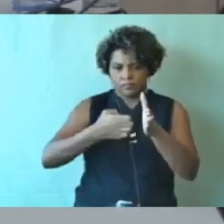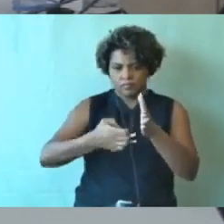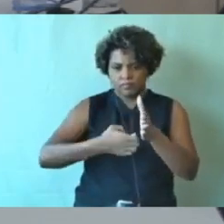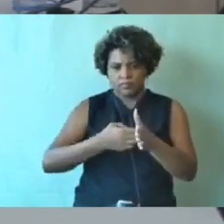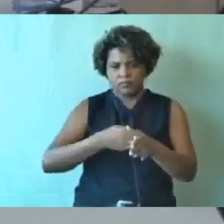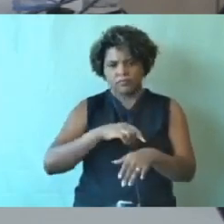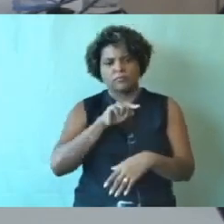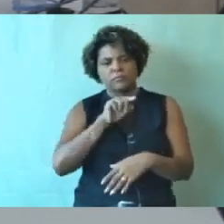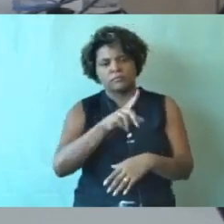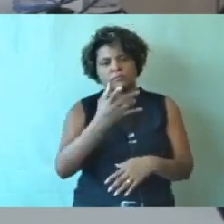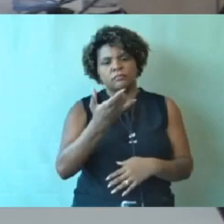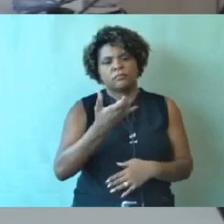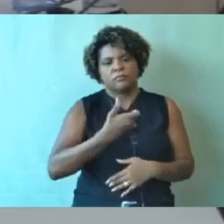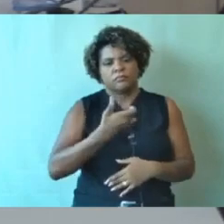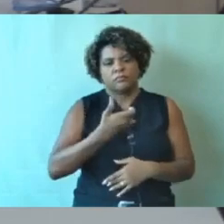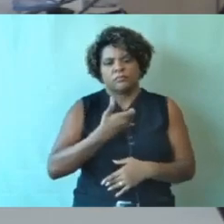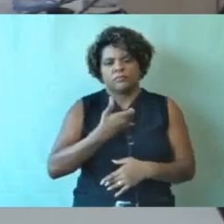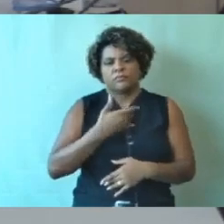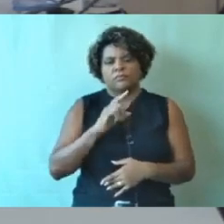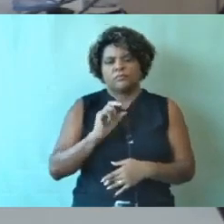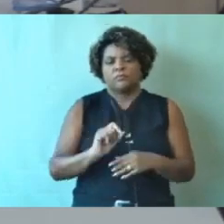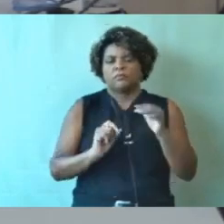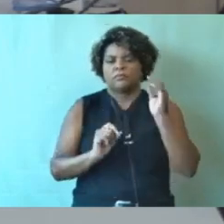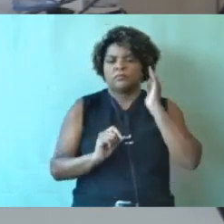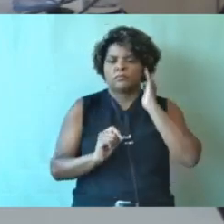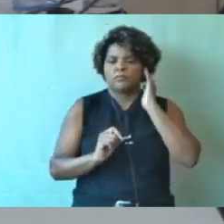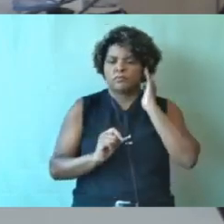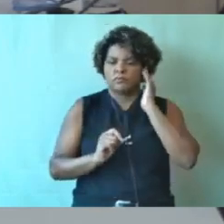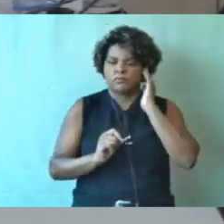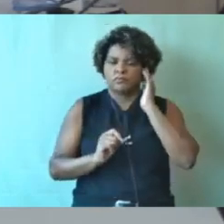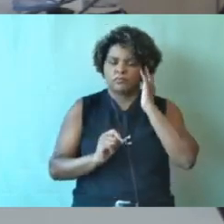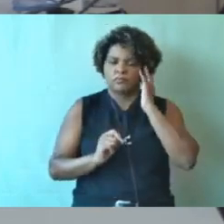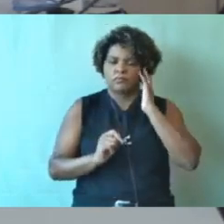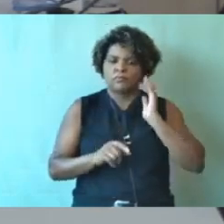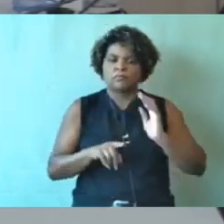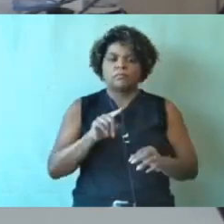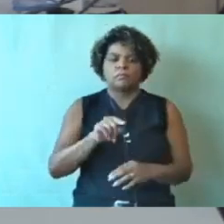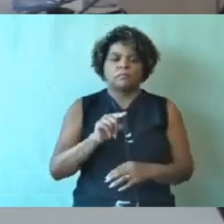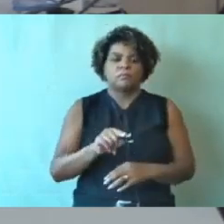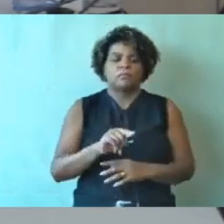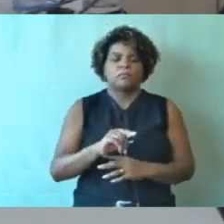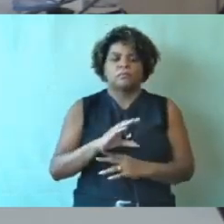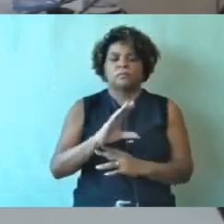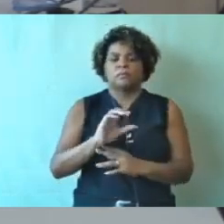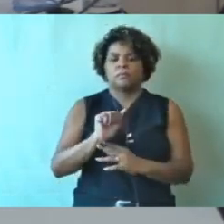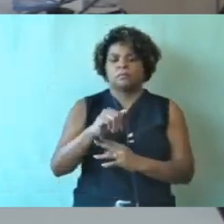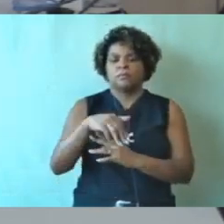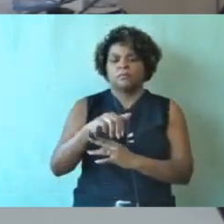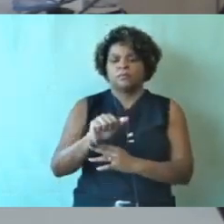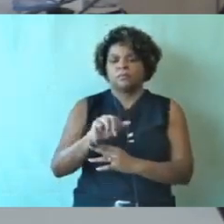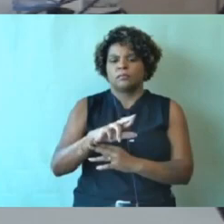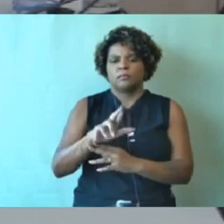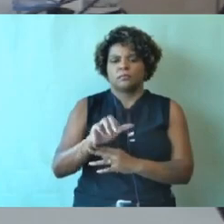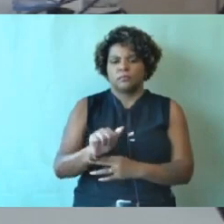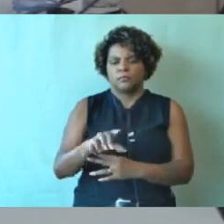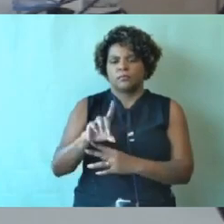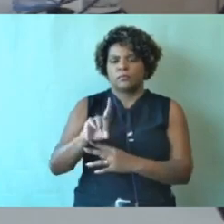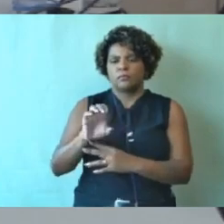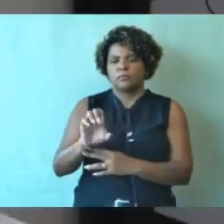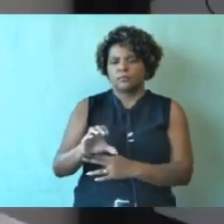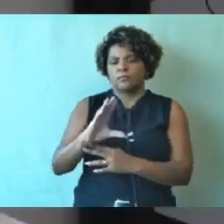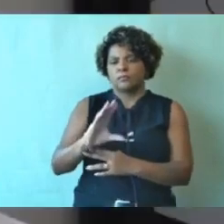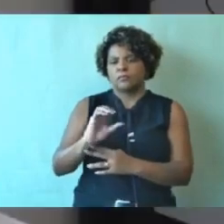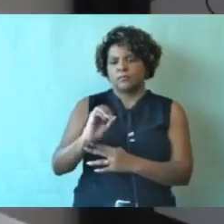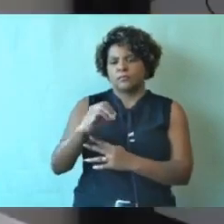que a Câmara, eu vou chamar de Câmara de Compensação, usando o nome técnico que eu sei que vocês usam dentro da Transfácil.